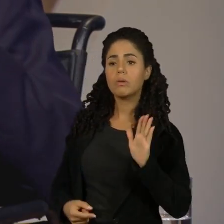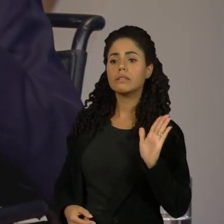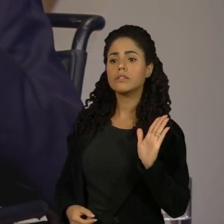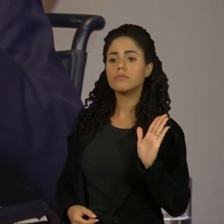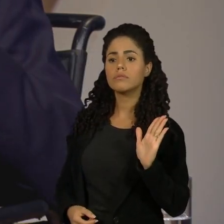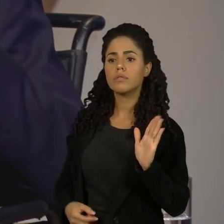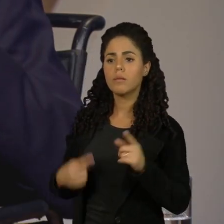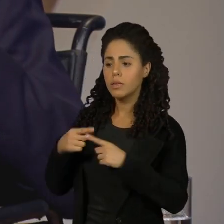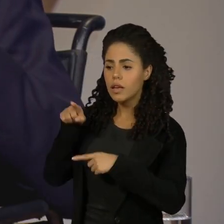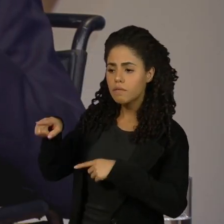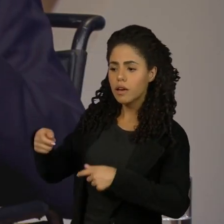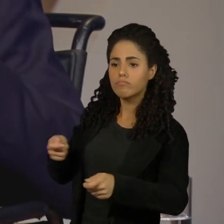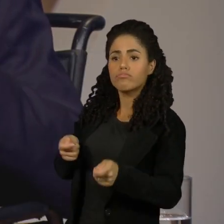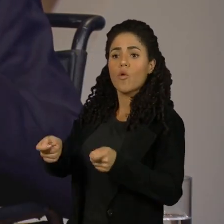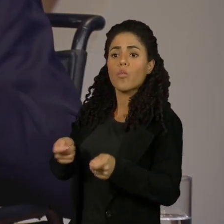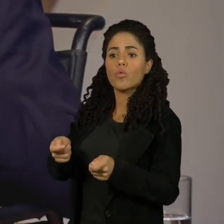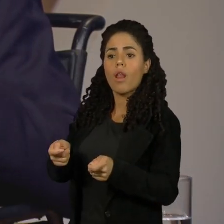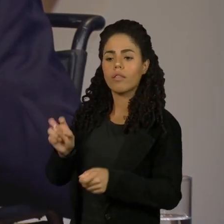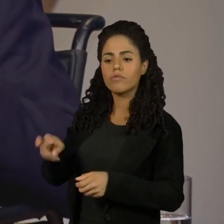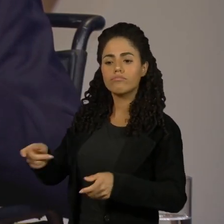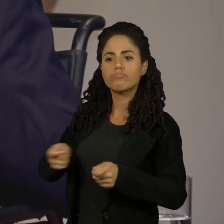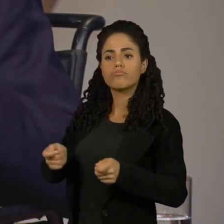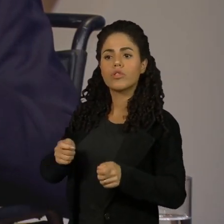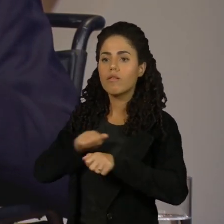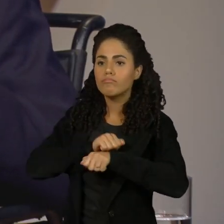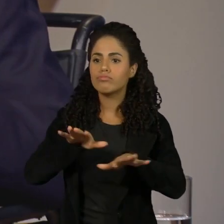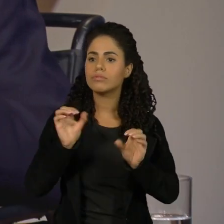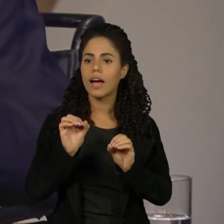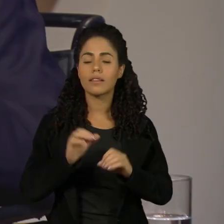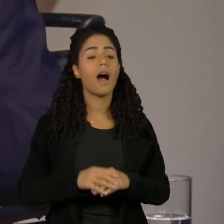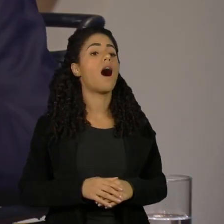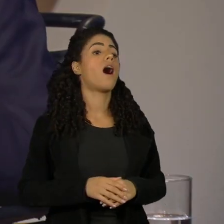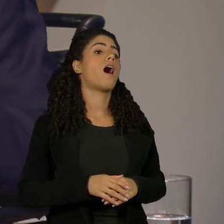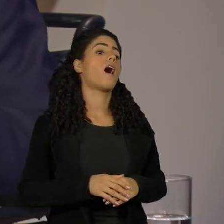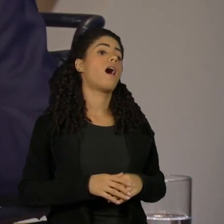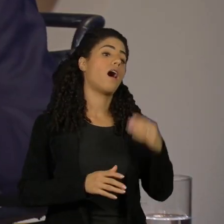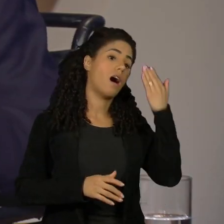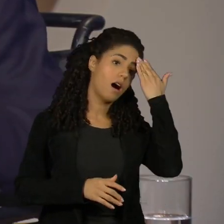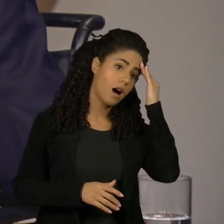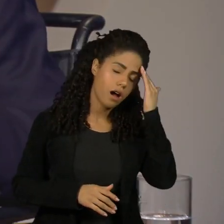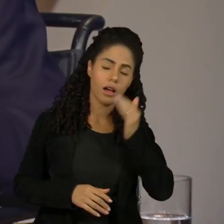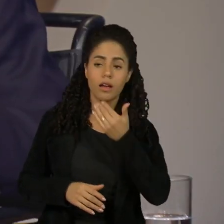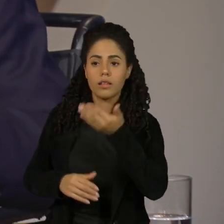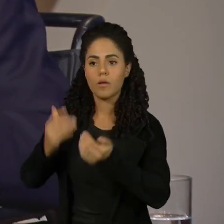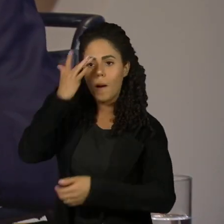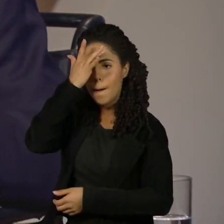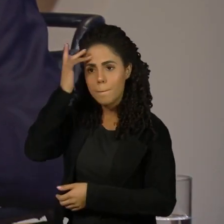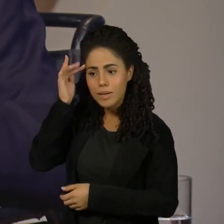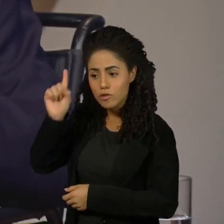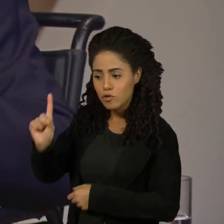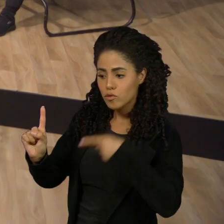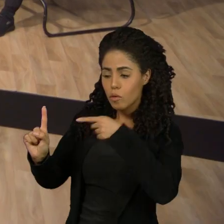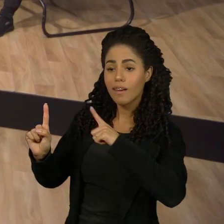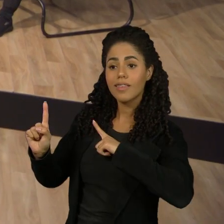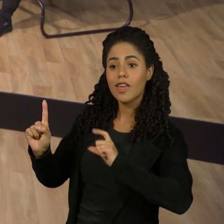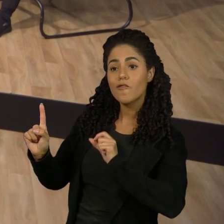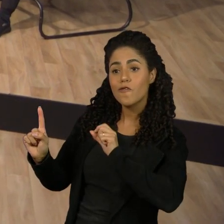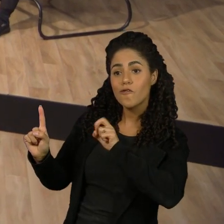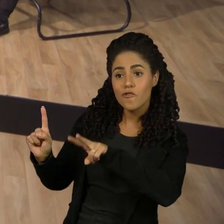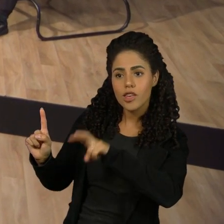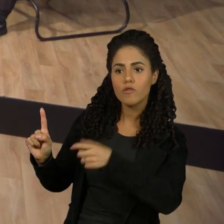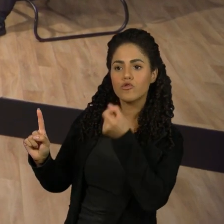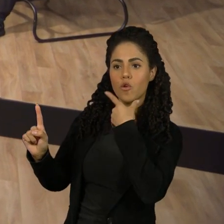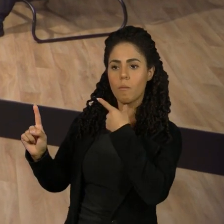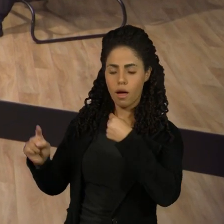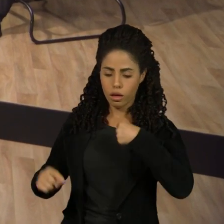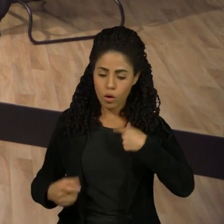com a carga viral indetectável e não transmitir. Ah, entendi. Então, a pessoa que toma é aquela que está engajada em exposição de